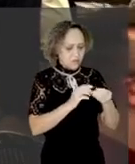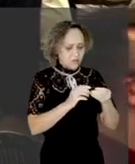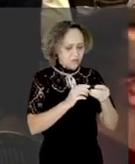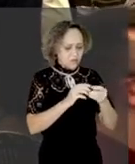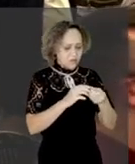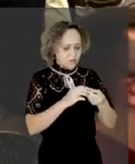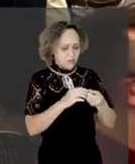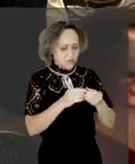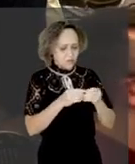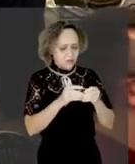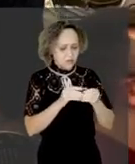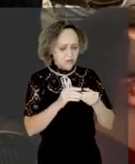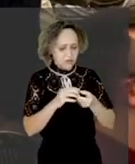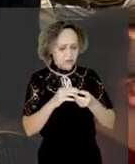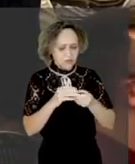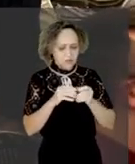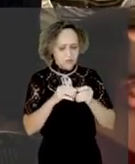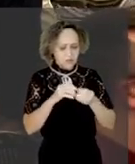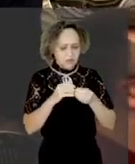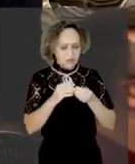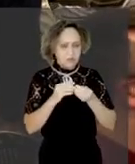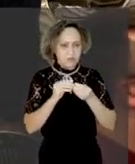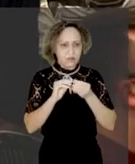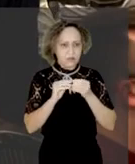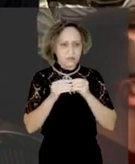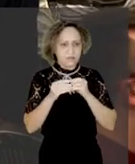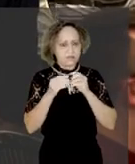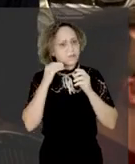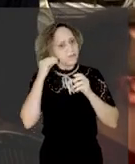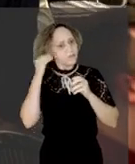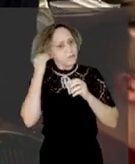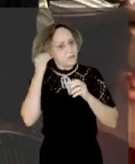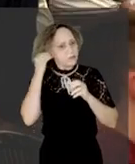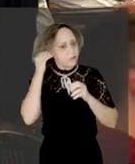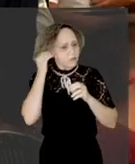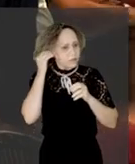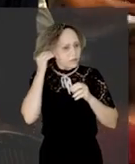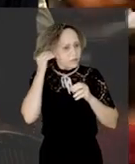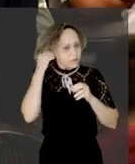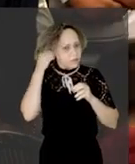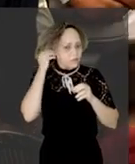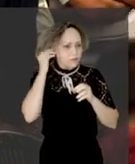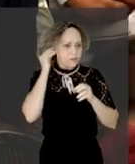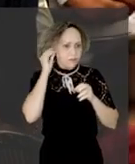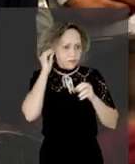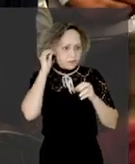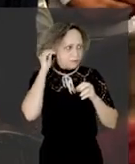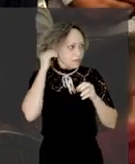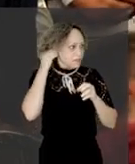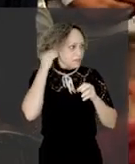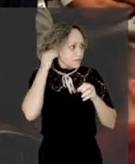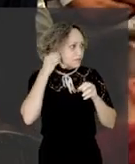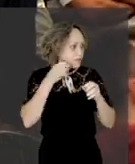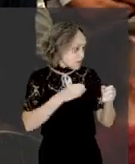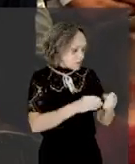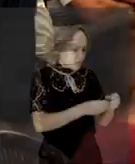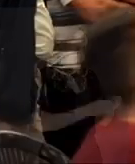que muito nos honra a presença dele, mais uma vez, diga-se de passagem, aqui na nossa